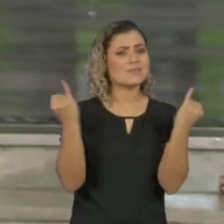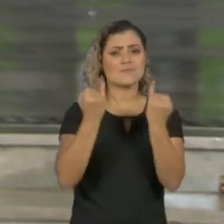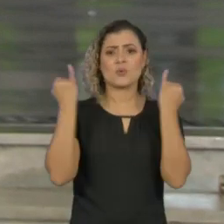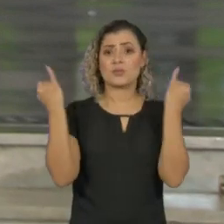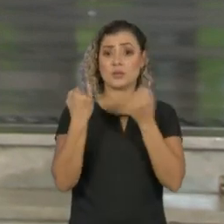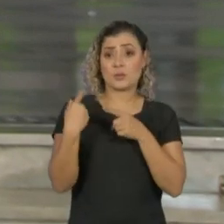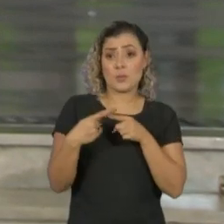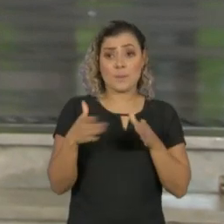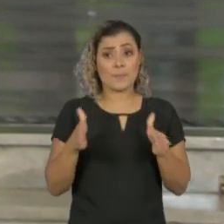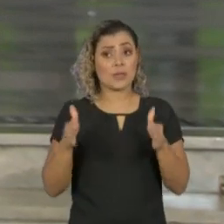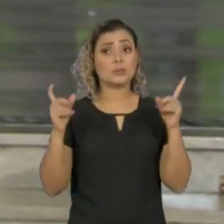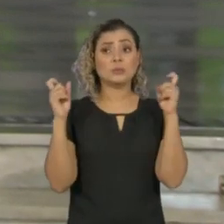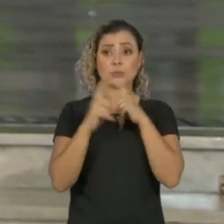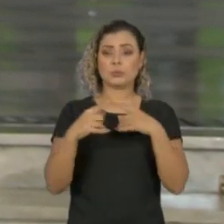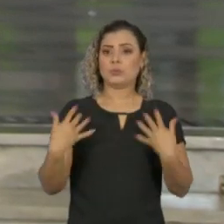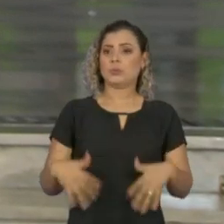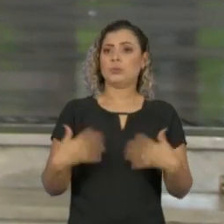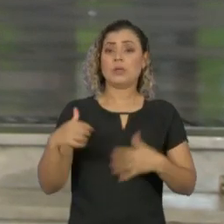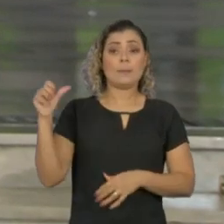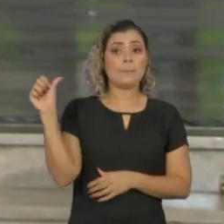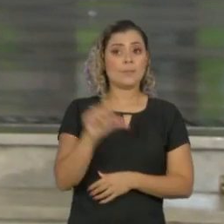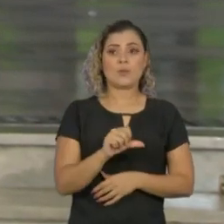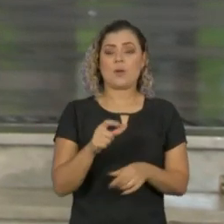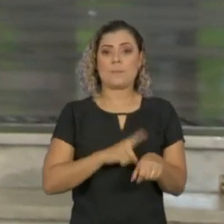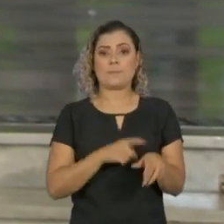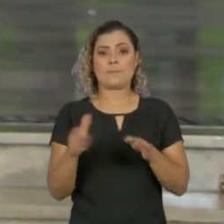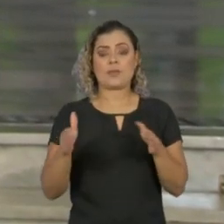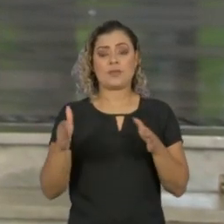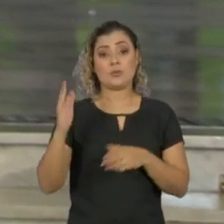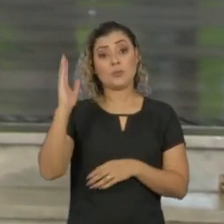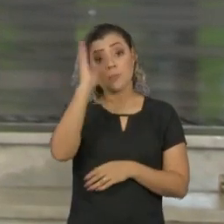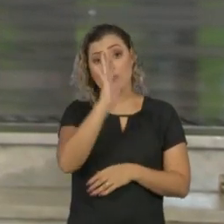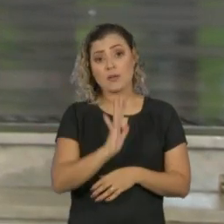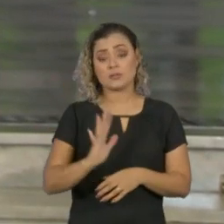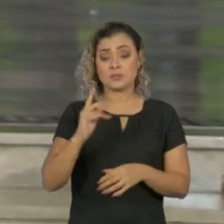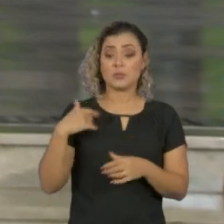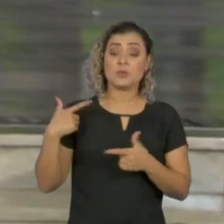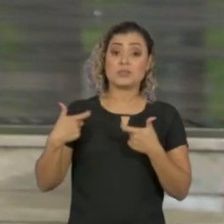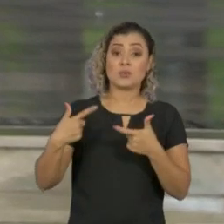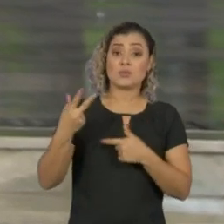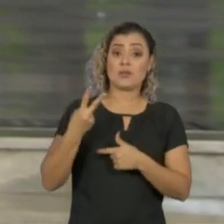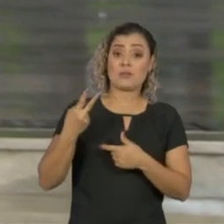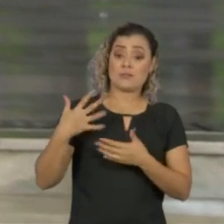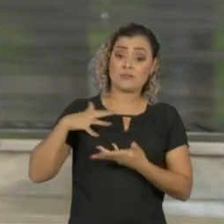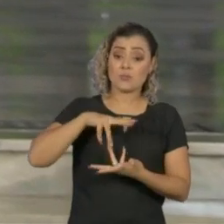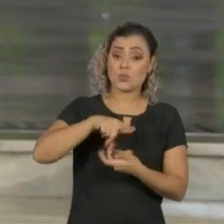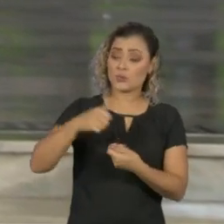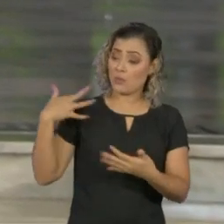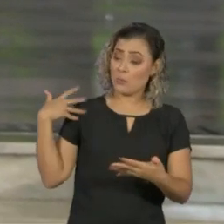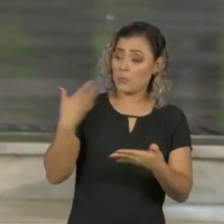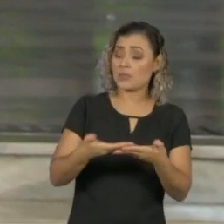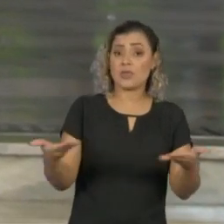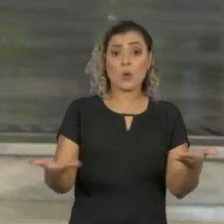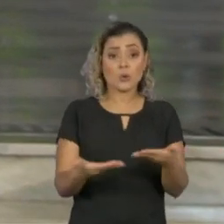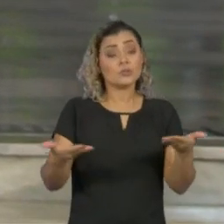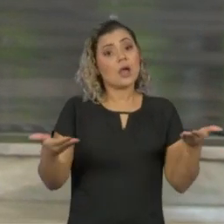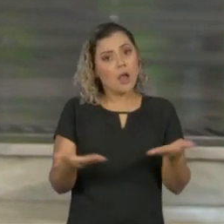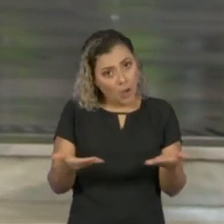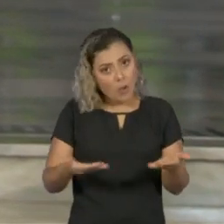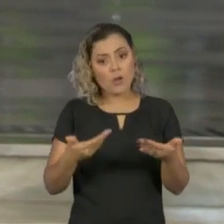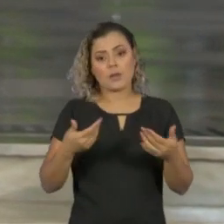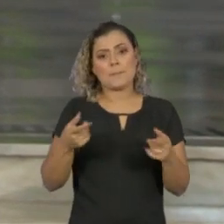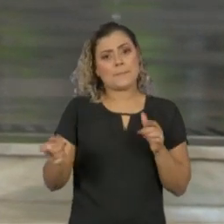guerra. É o pior momento da história do país, desde a Segunda Guerra Mundial. Essa é uma guerra contra o vírus e contra